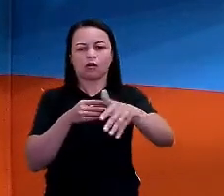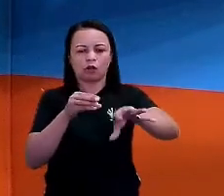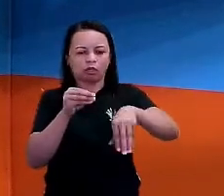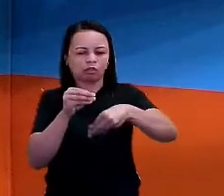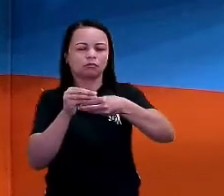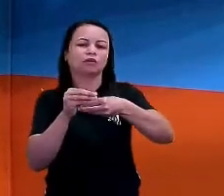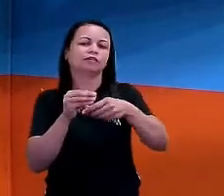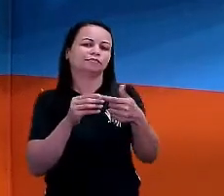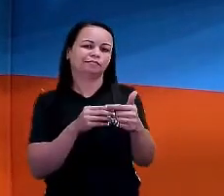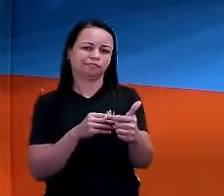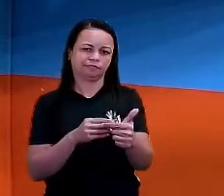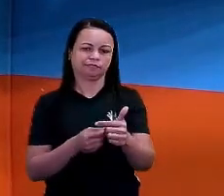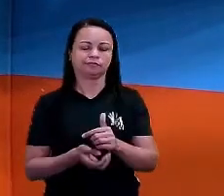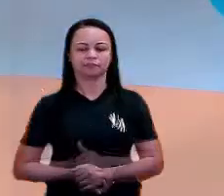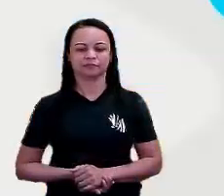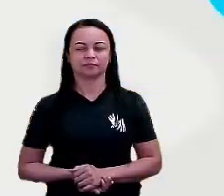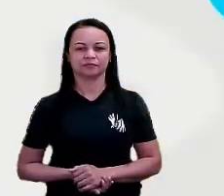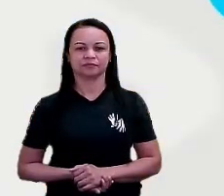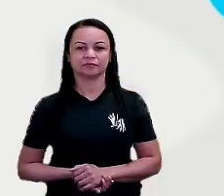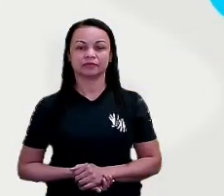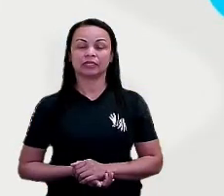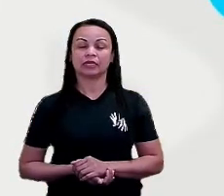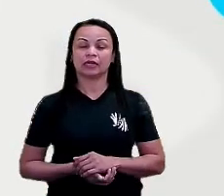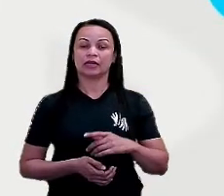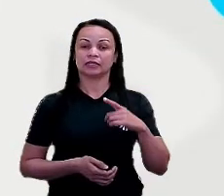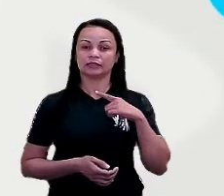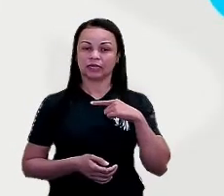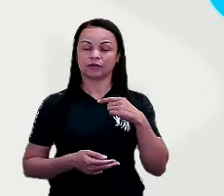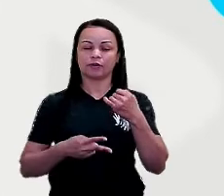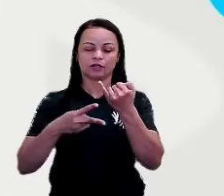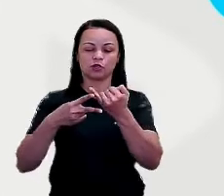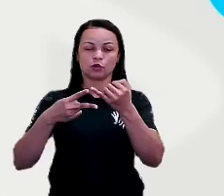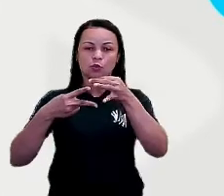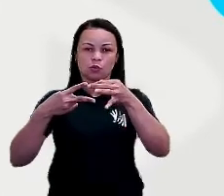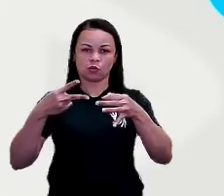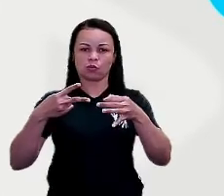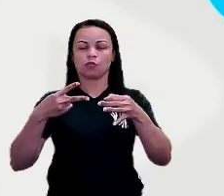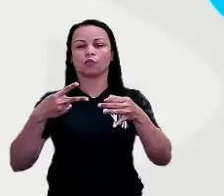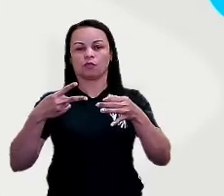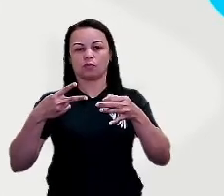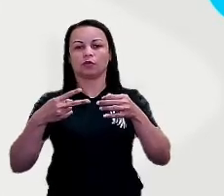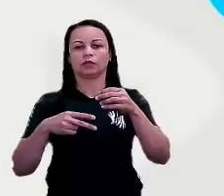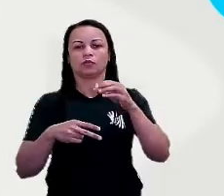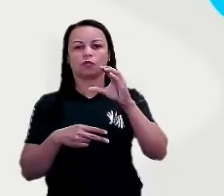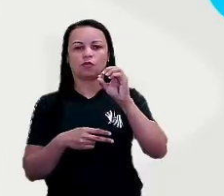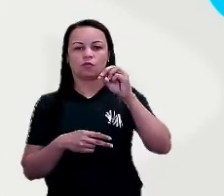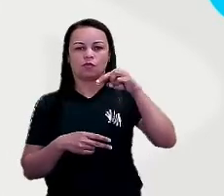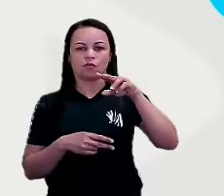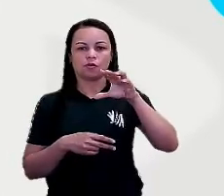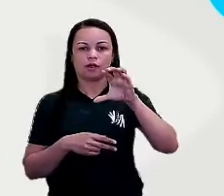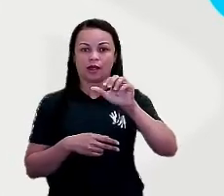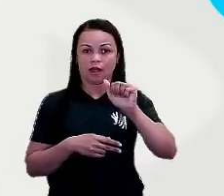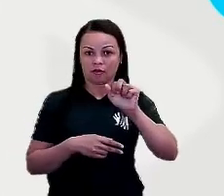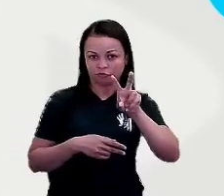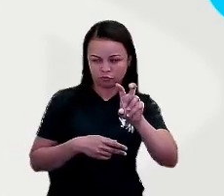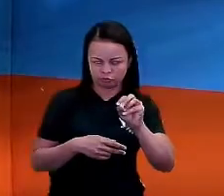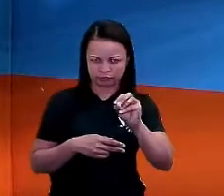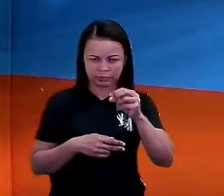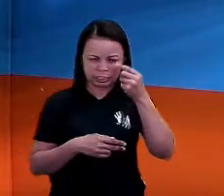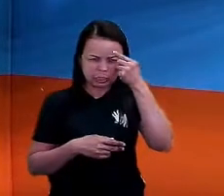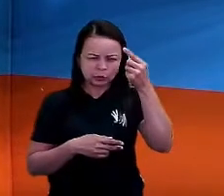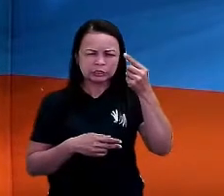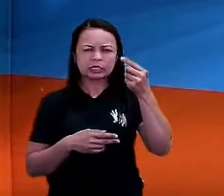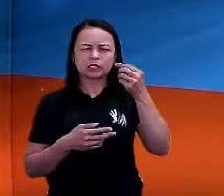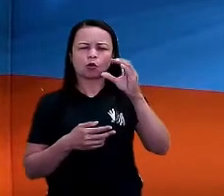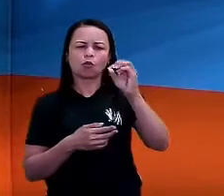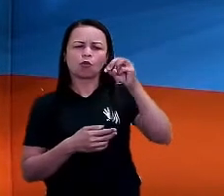nessa região poligonal, tá? Então, a gente tem aí um polígono côncavo, tá? Então, se liga nessa ideia. O convexo, a gente vai